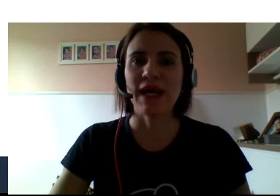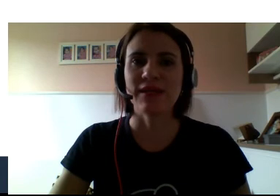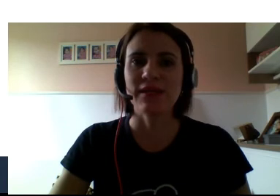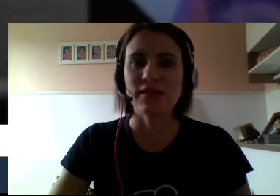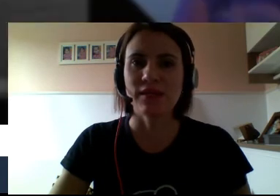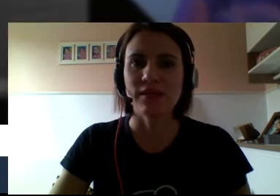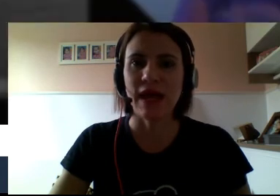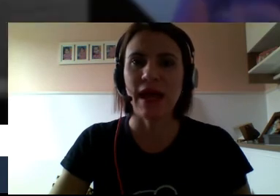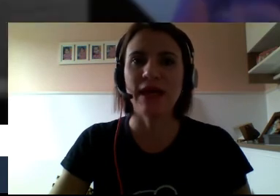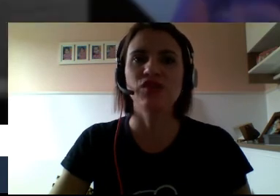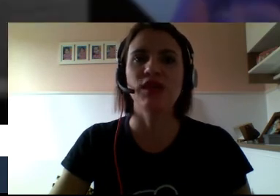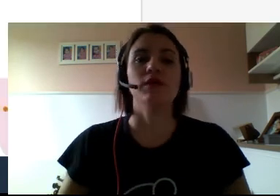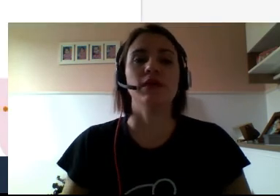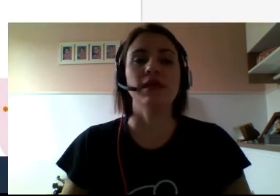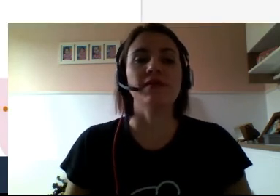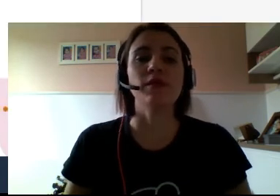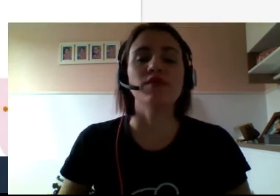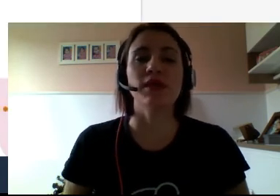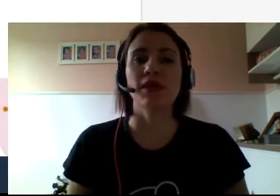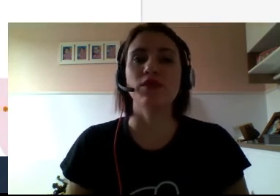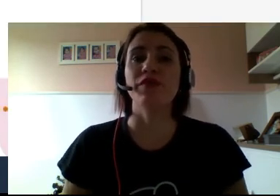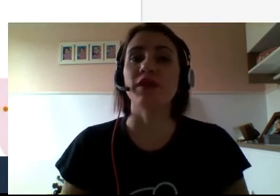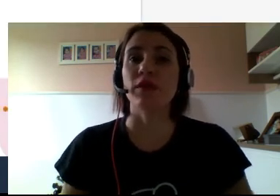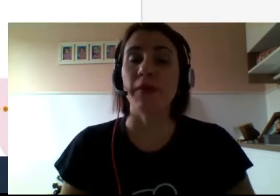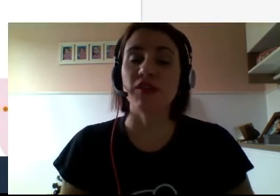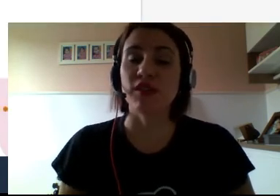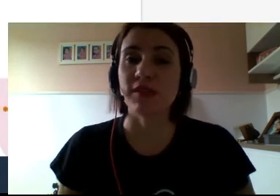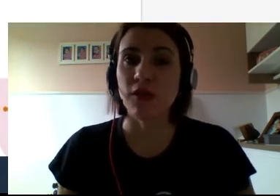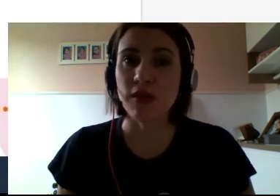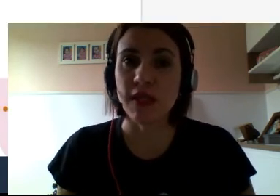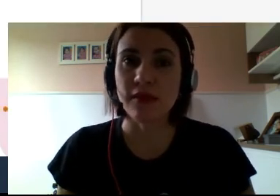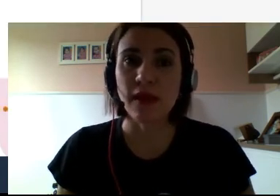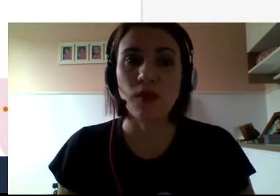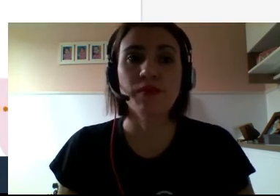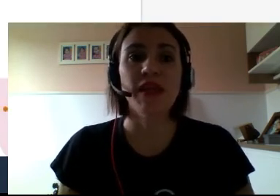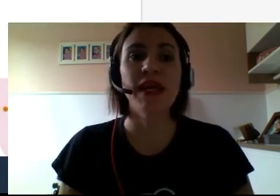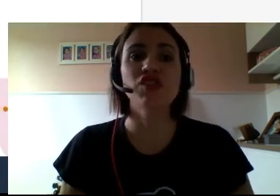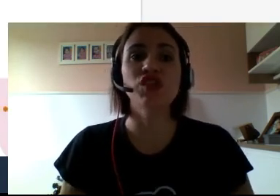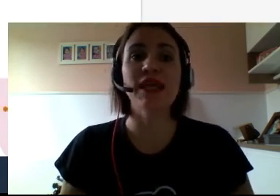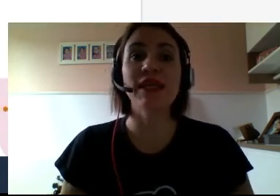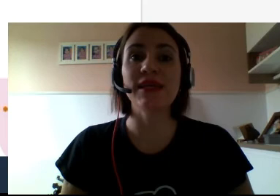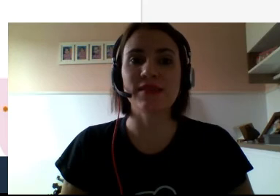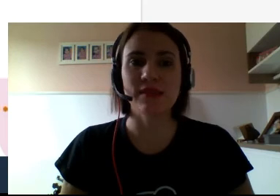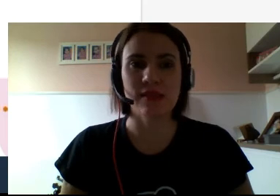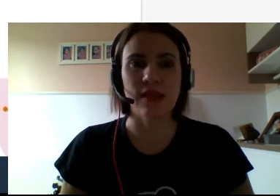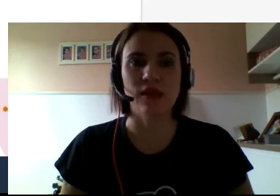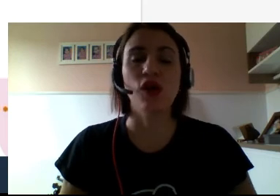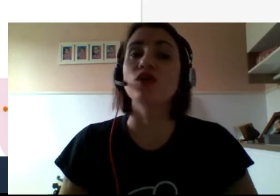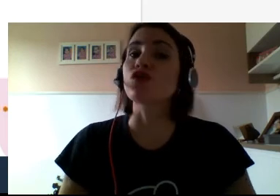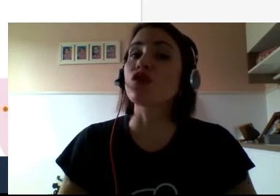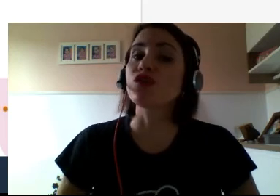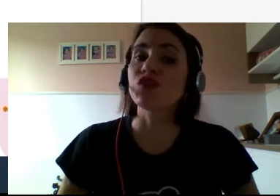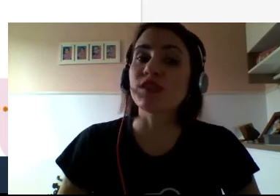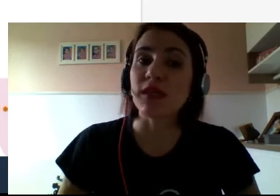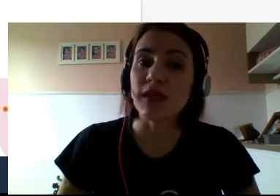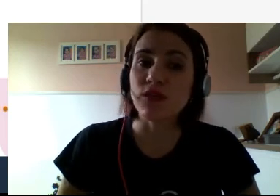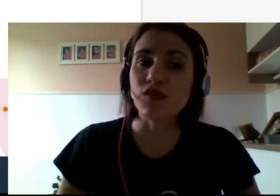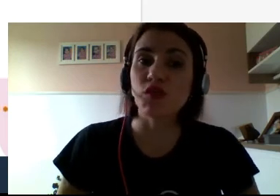de dar uma olhada nesse site e temos aqui no final da página 131 regionalize